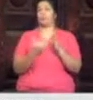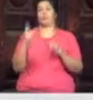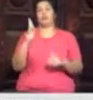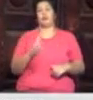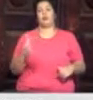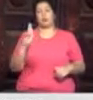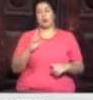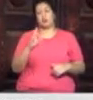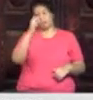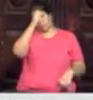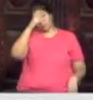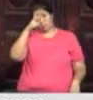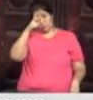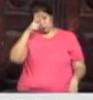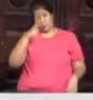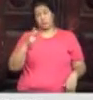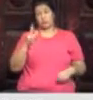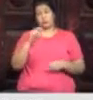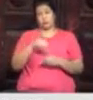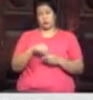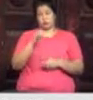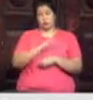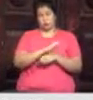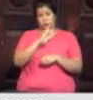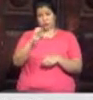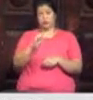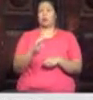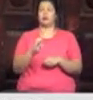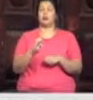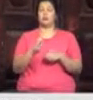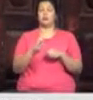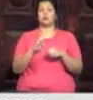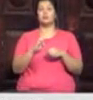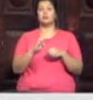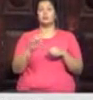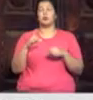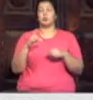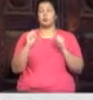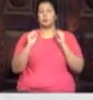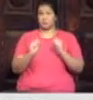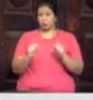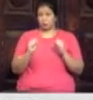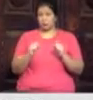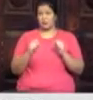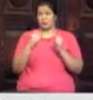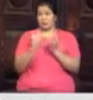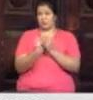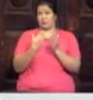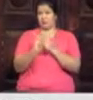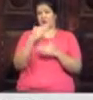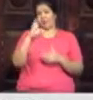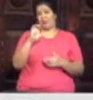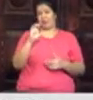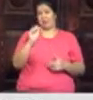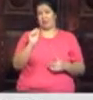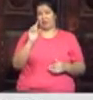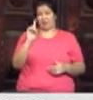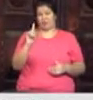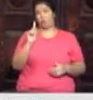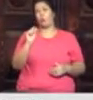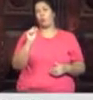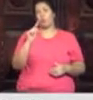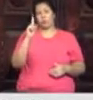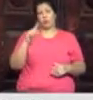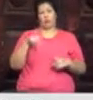ensino superior na modalidade à distância. E ela reúne a UF, a UERJ, a UFRJ, a Unirio, a Universidade